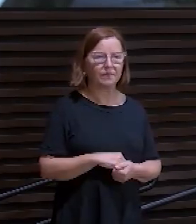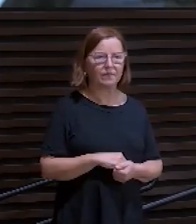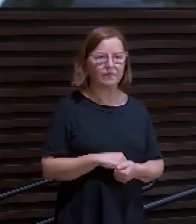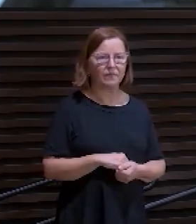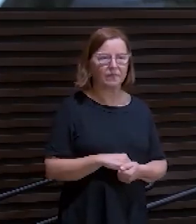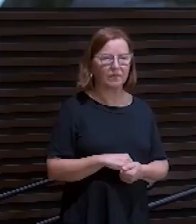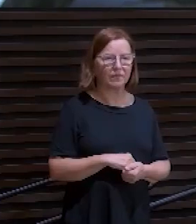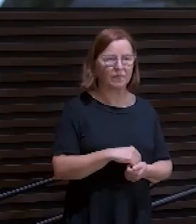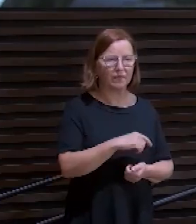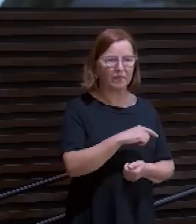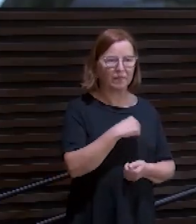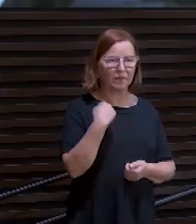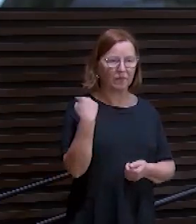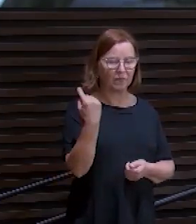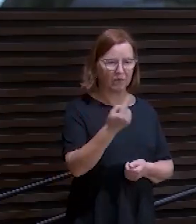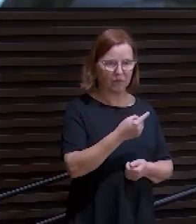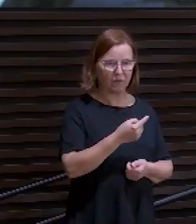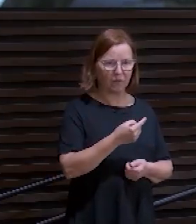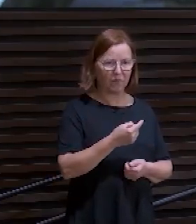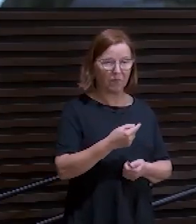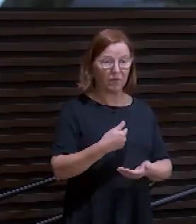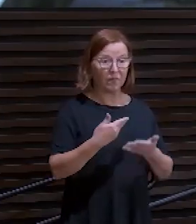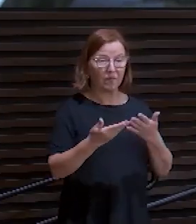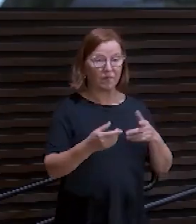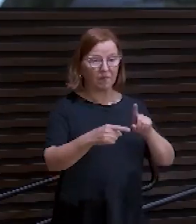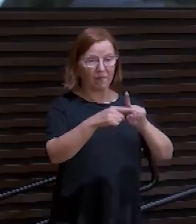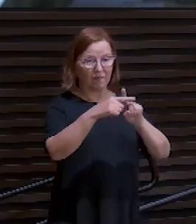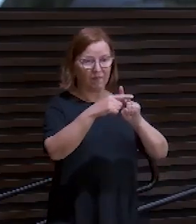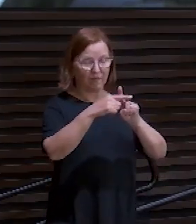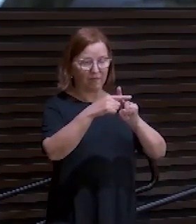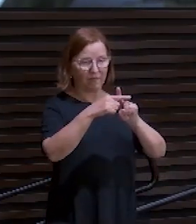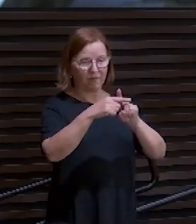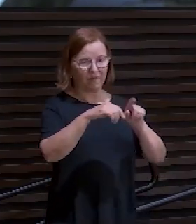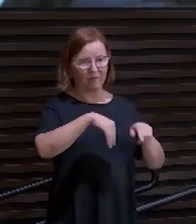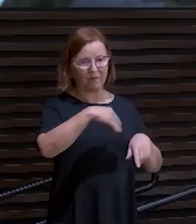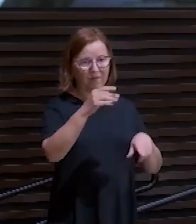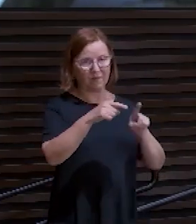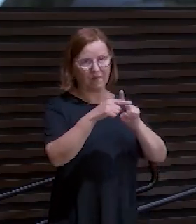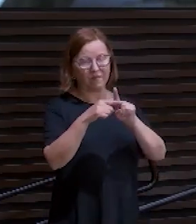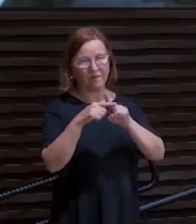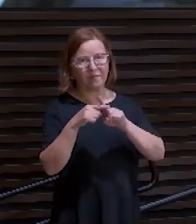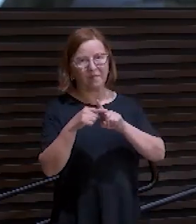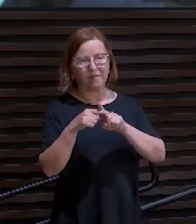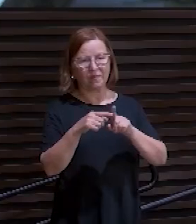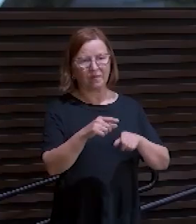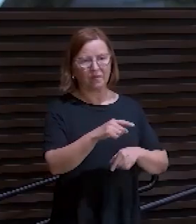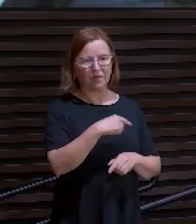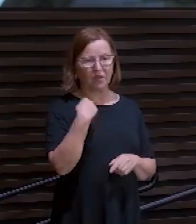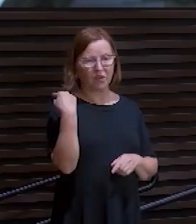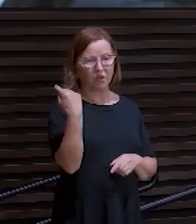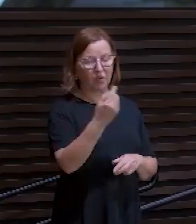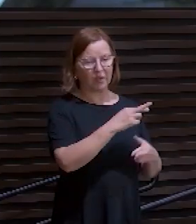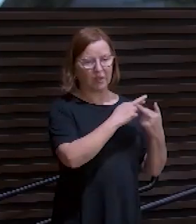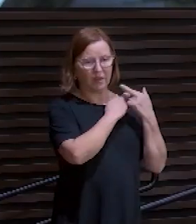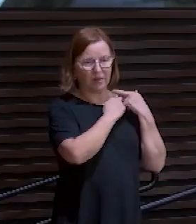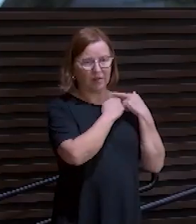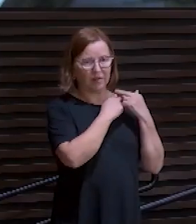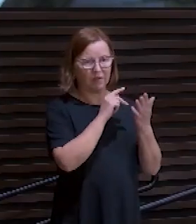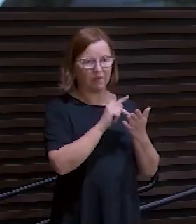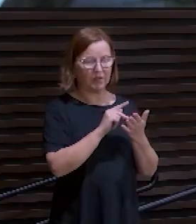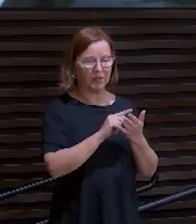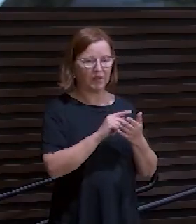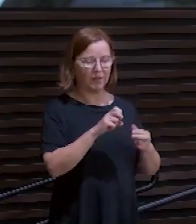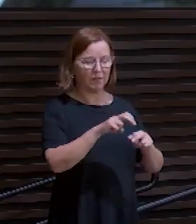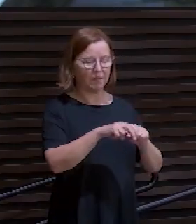Nós o entregamos à cruz do Calvário. É isso que o texto de Atos diz. Nós somos os responsáveis verdadeiros pela morte